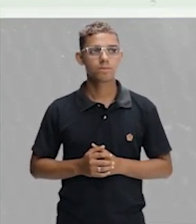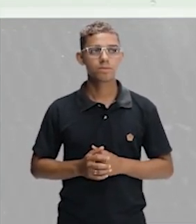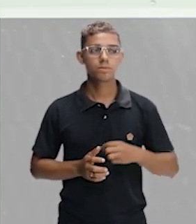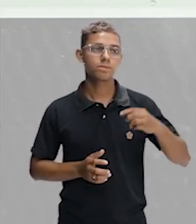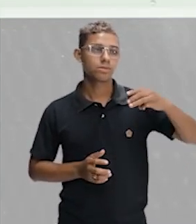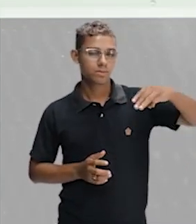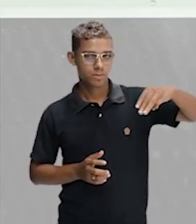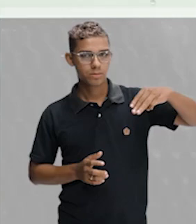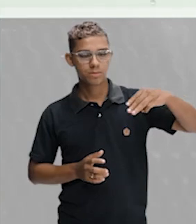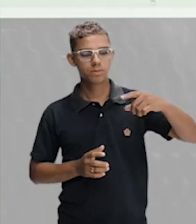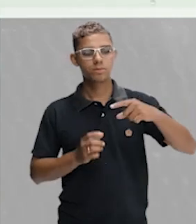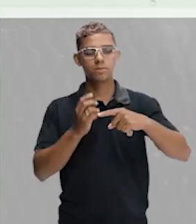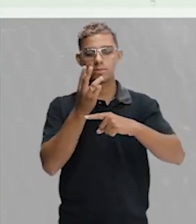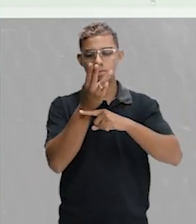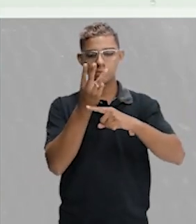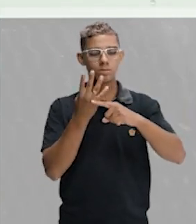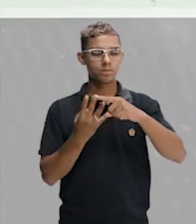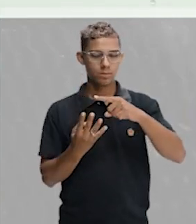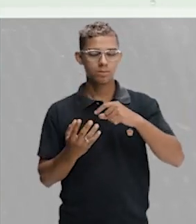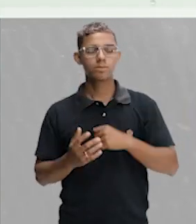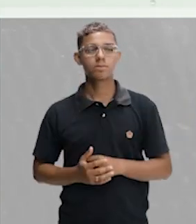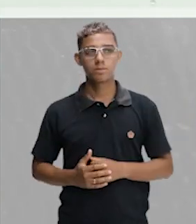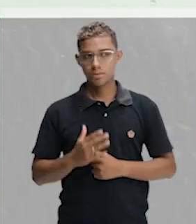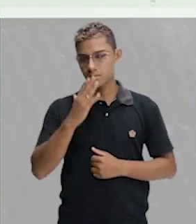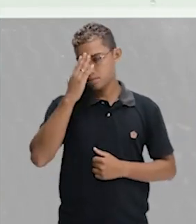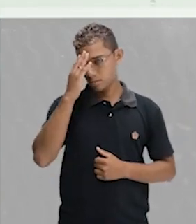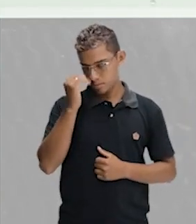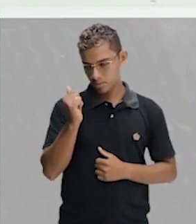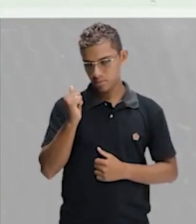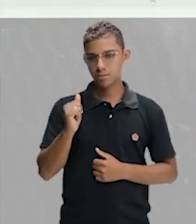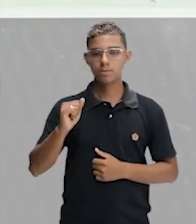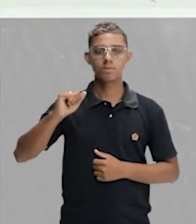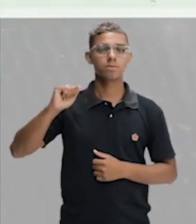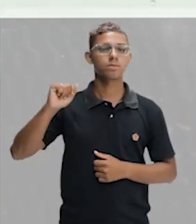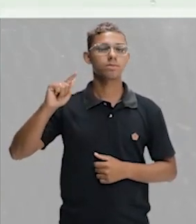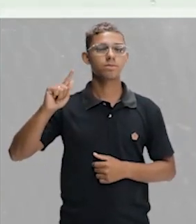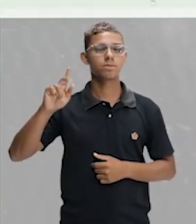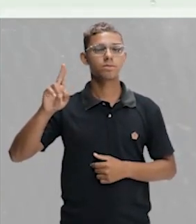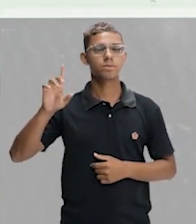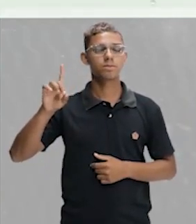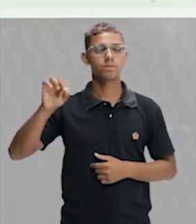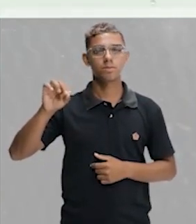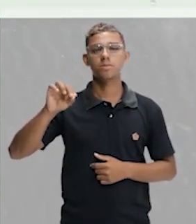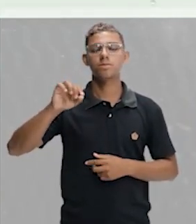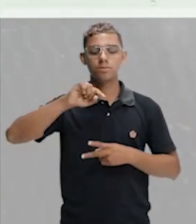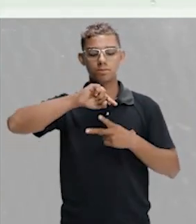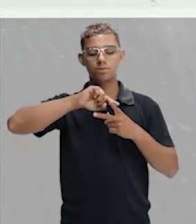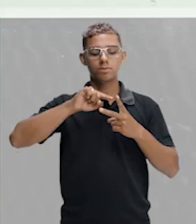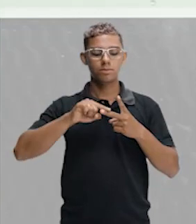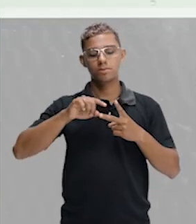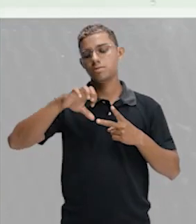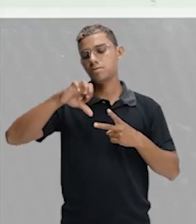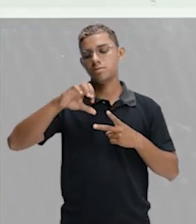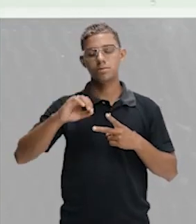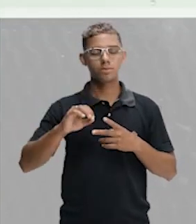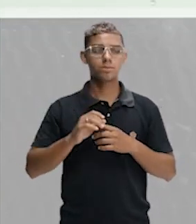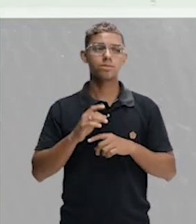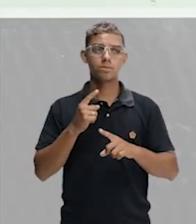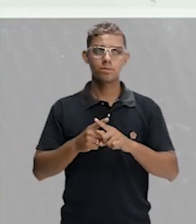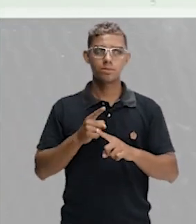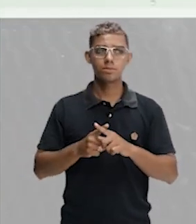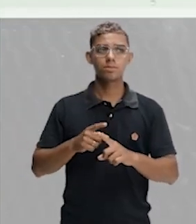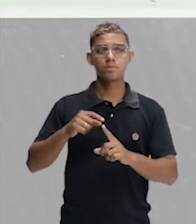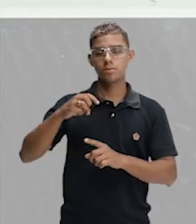essa reta aqui ele é Agudo né em relação ao ângulo de 90 graus porque o m do Positivo certo